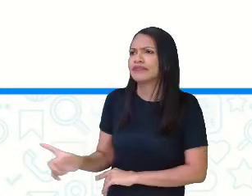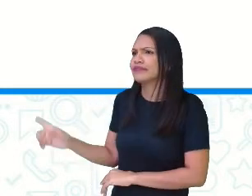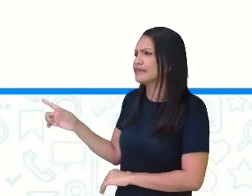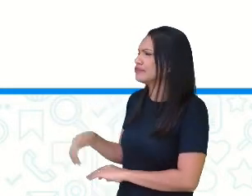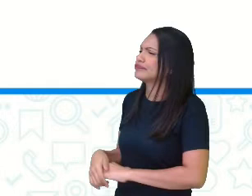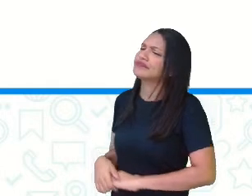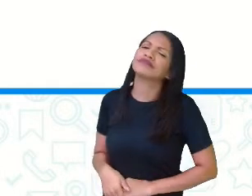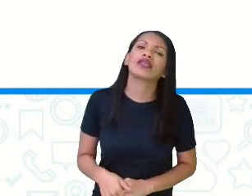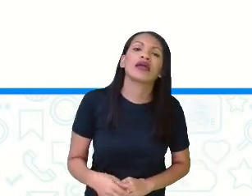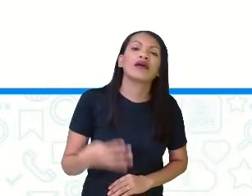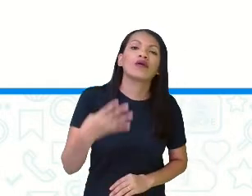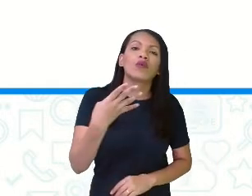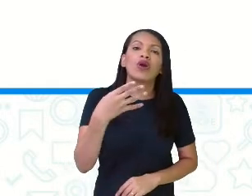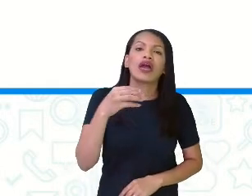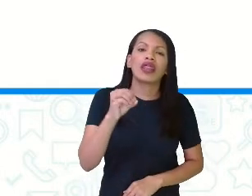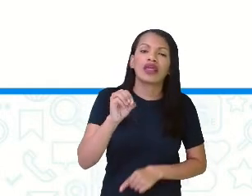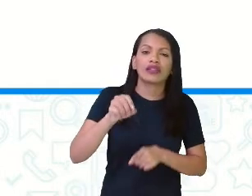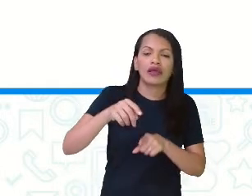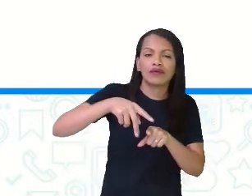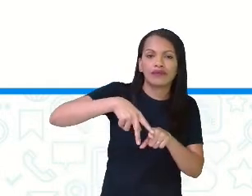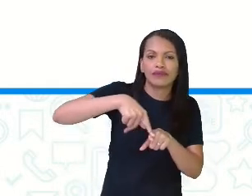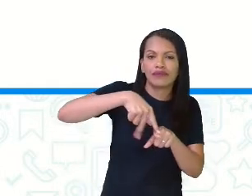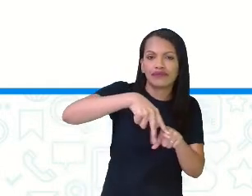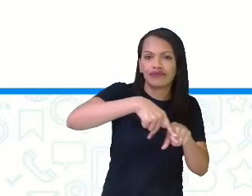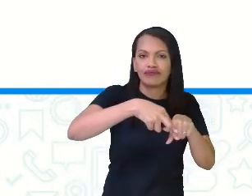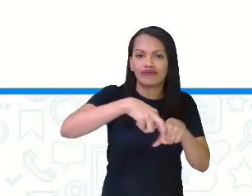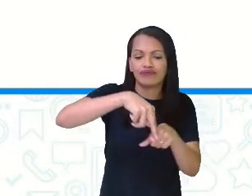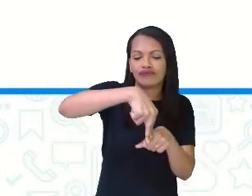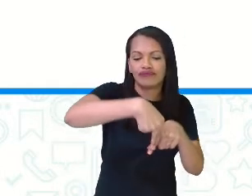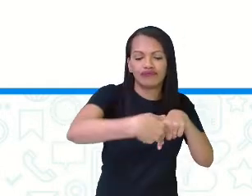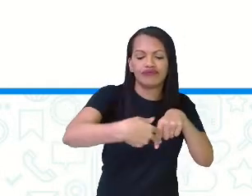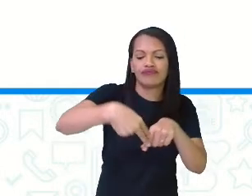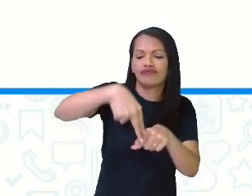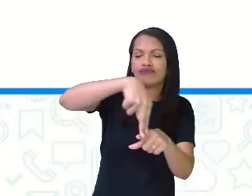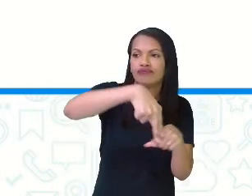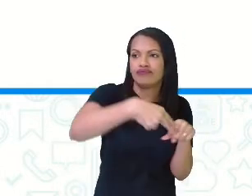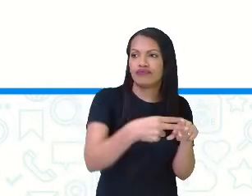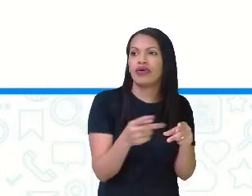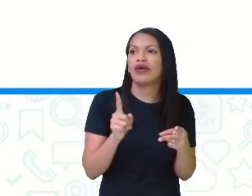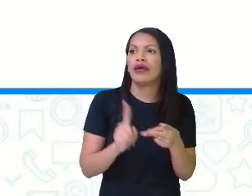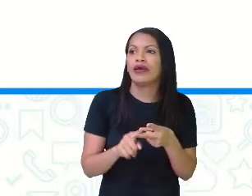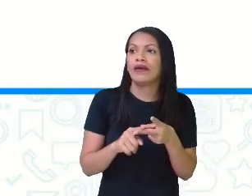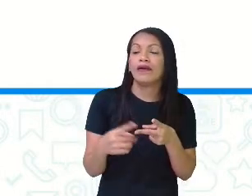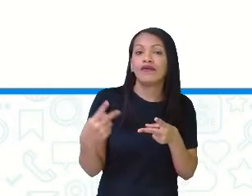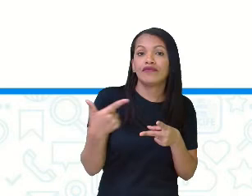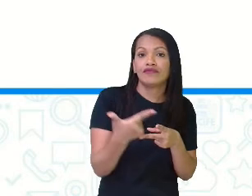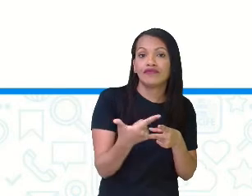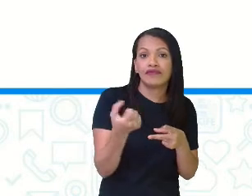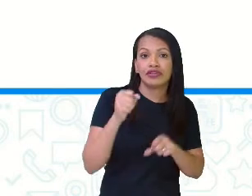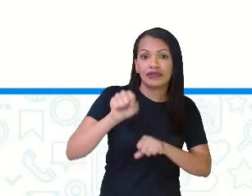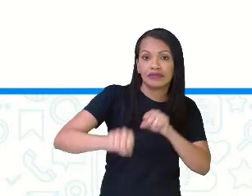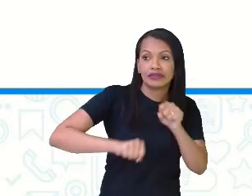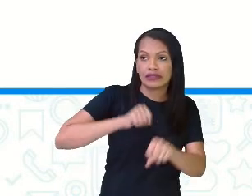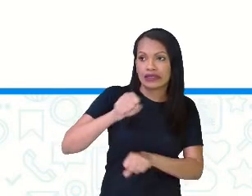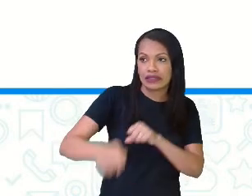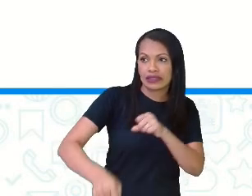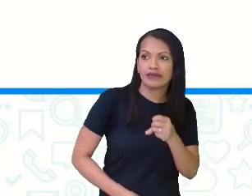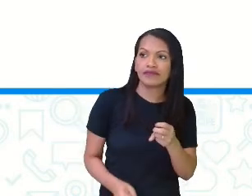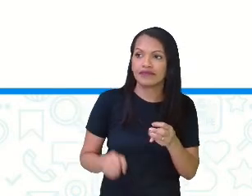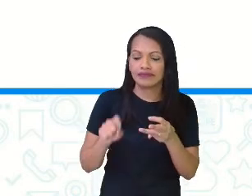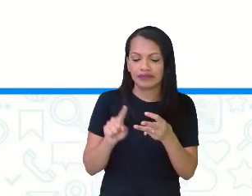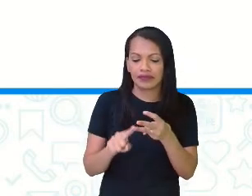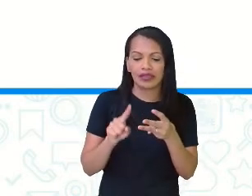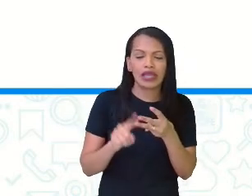20 bicicletas, 30 bonecas e 40 pop-its. Tranquilo até aí? Esses são os